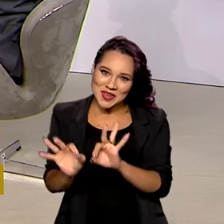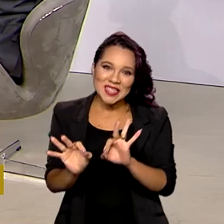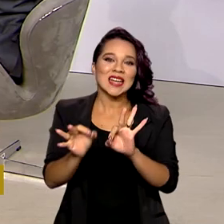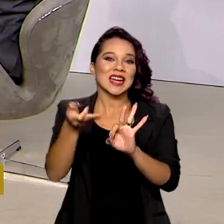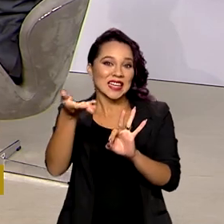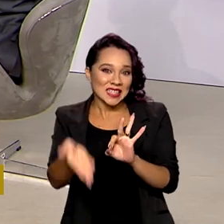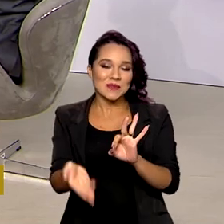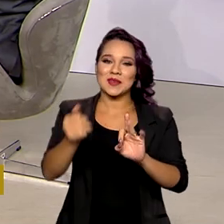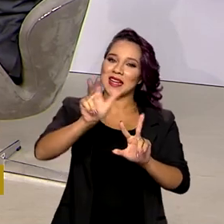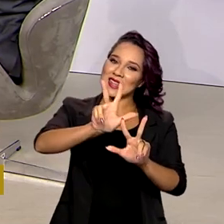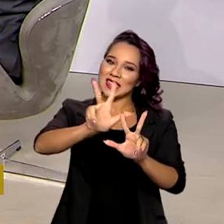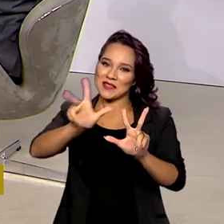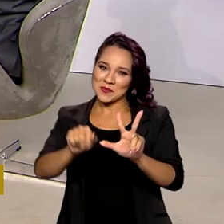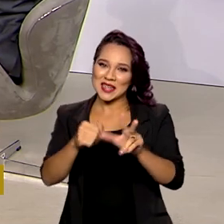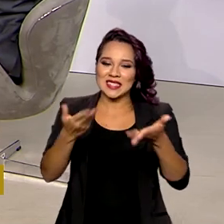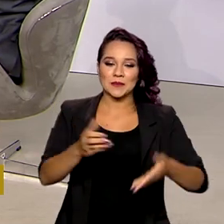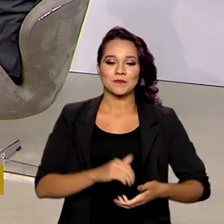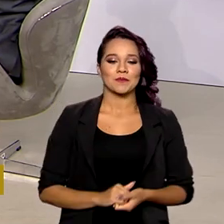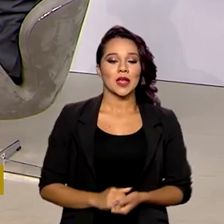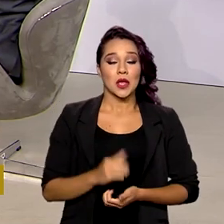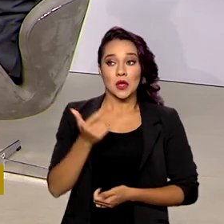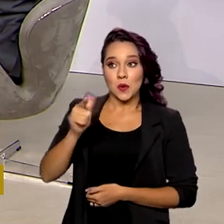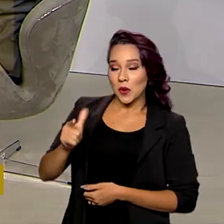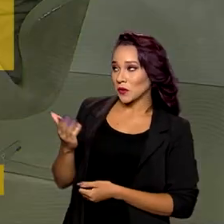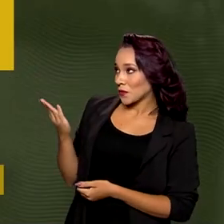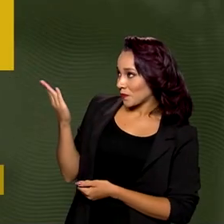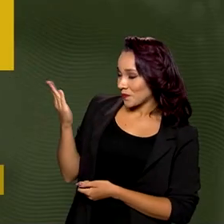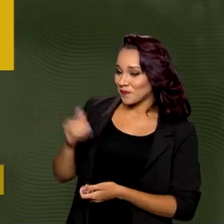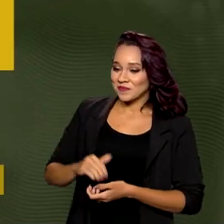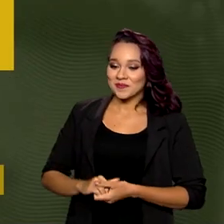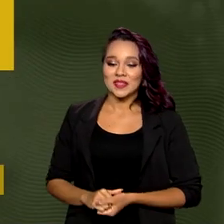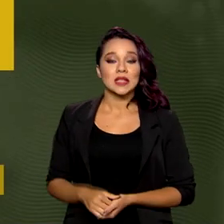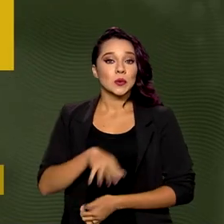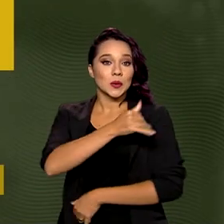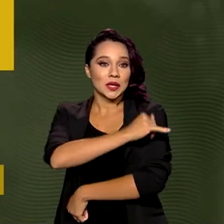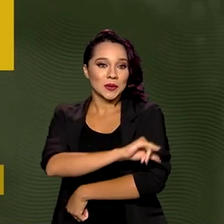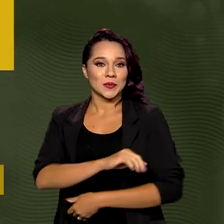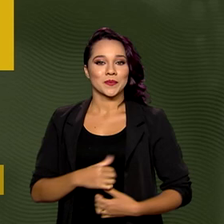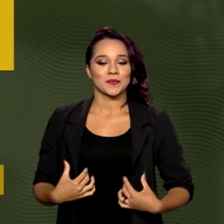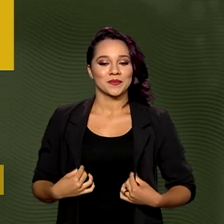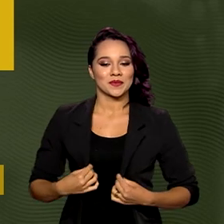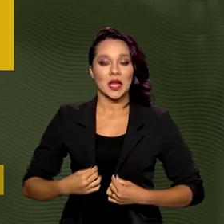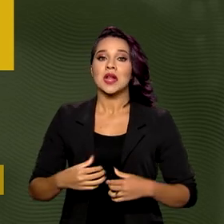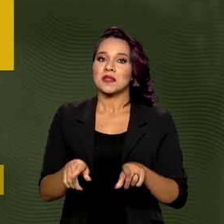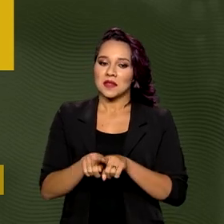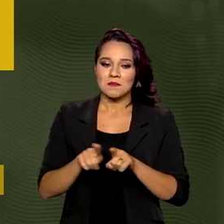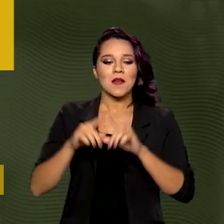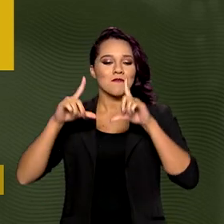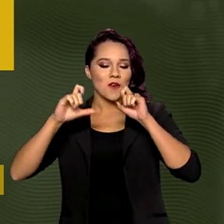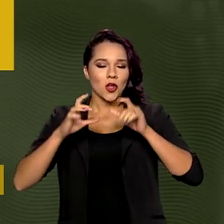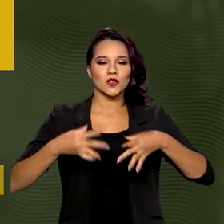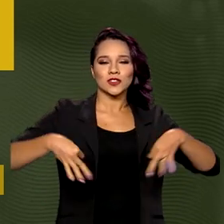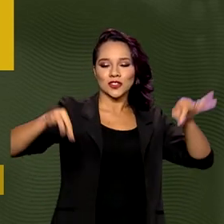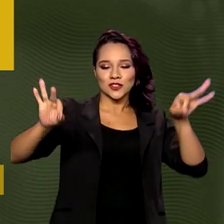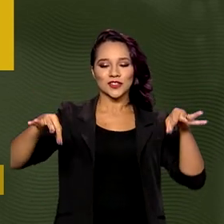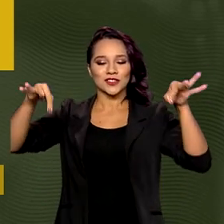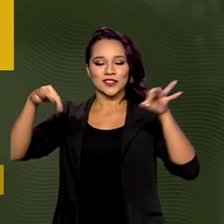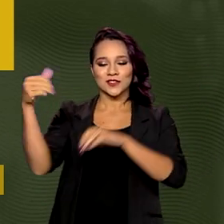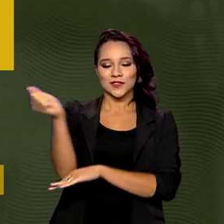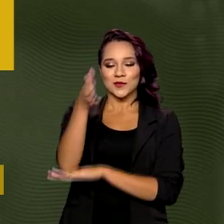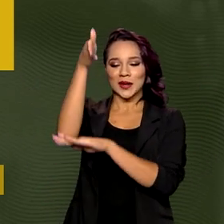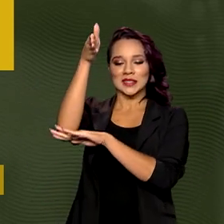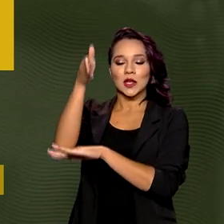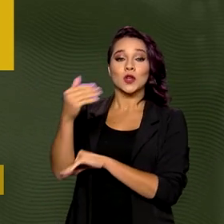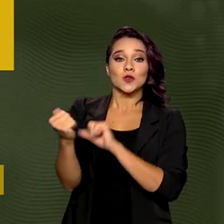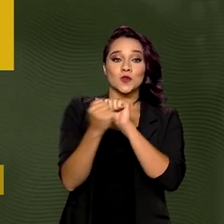nossa TV, a nossa transmissão. E o Agostinho Carlos Sepetiba, Rio de Janeiro, mandou também foto segurando a bandeira do Brasil. Estamos